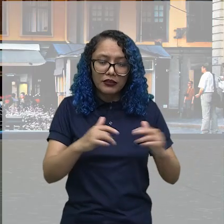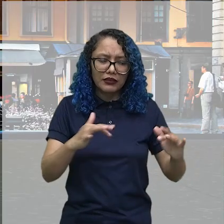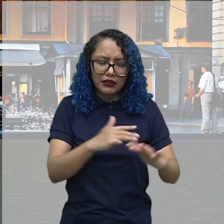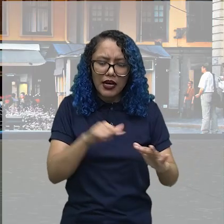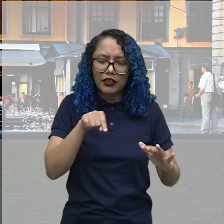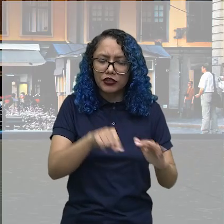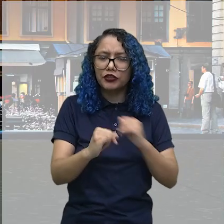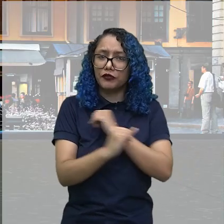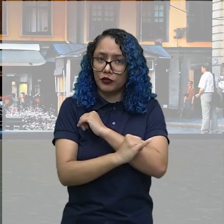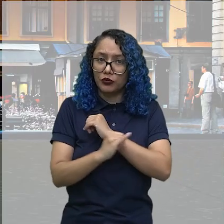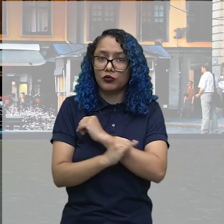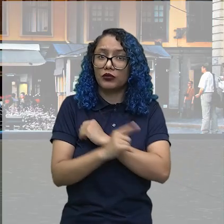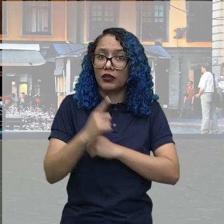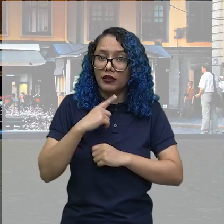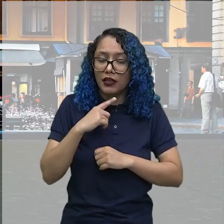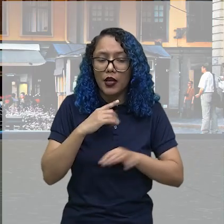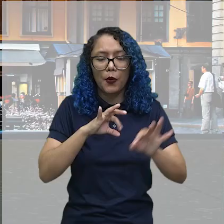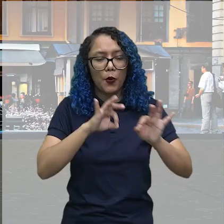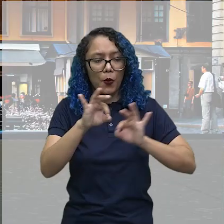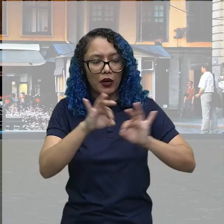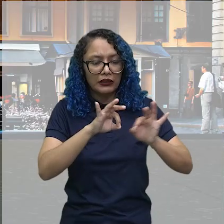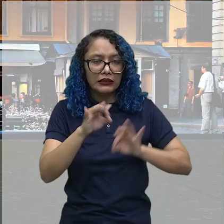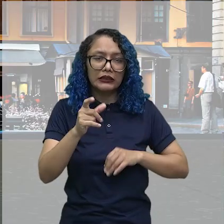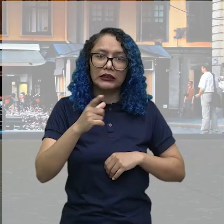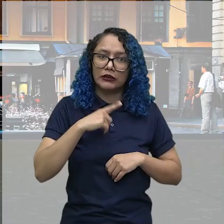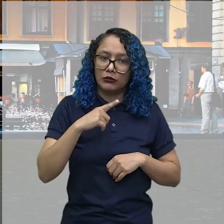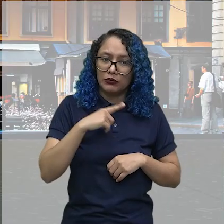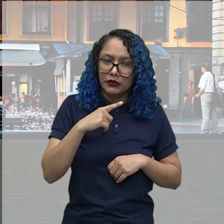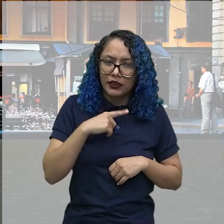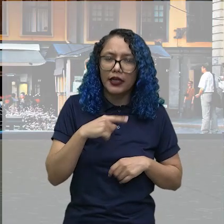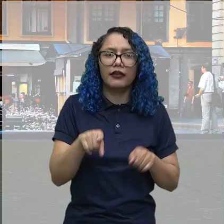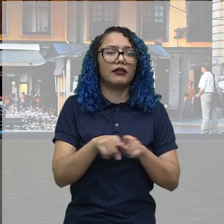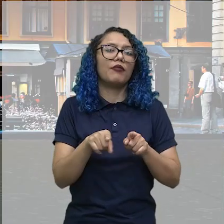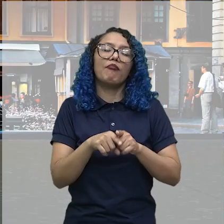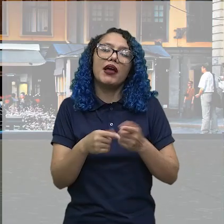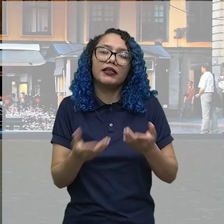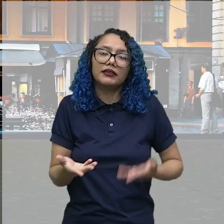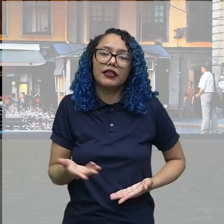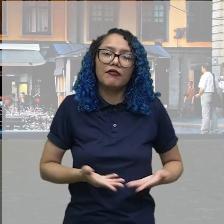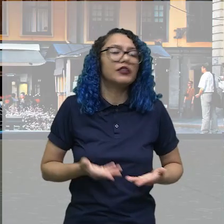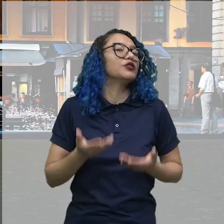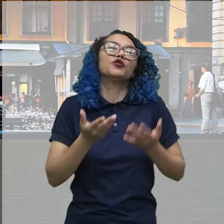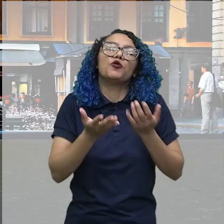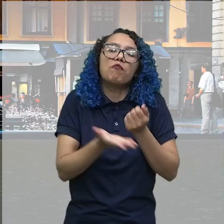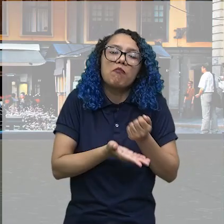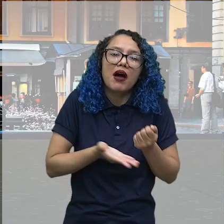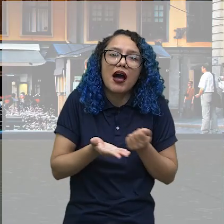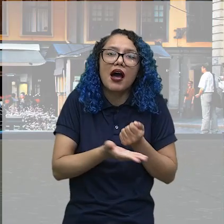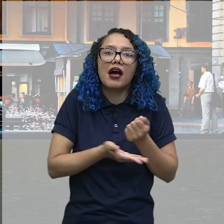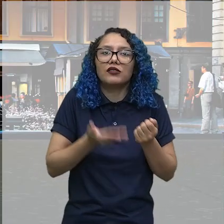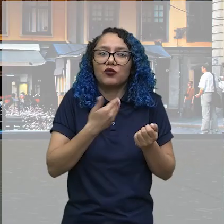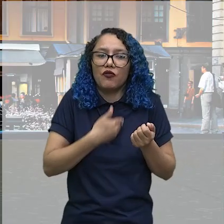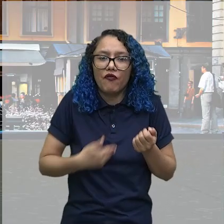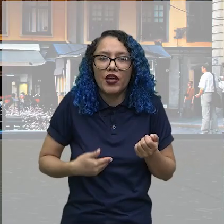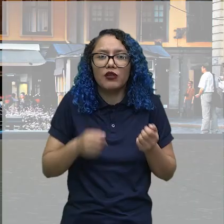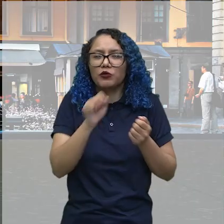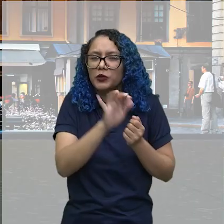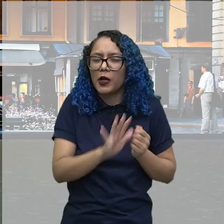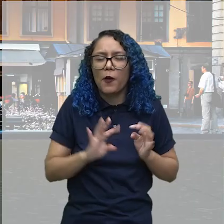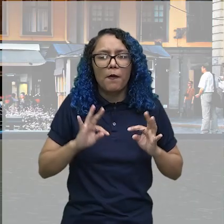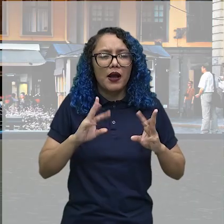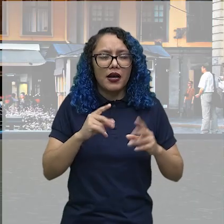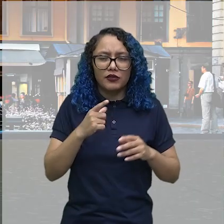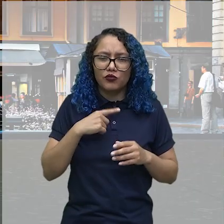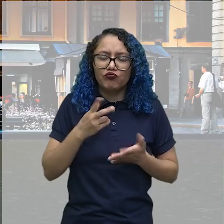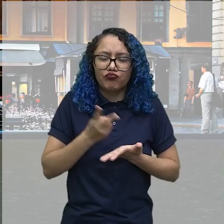com infraestrutura mais organizada, em especial ali saneamento, transporte, serviços públicos de uma forma geral. O